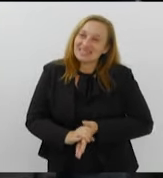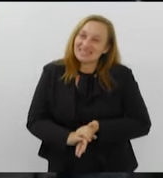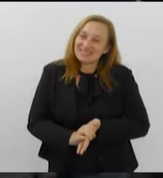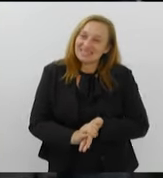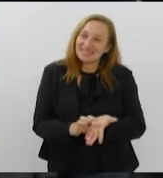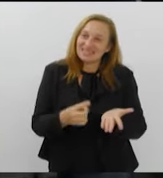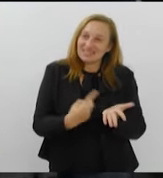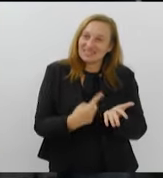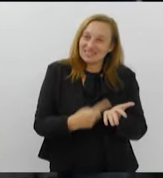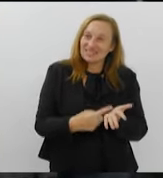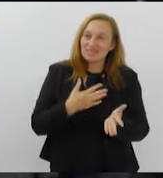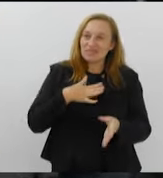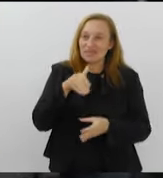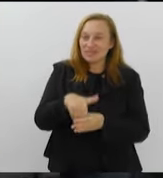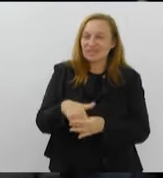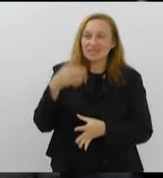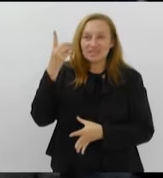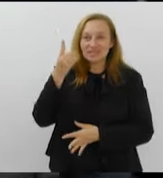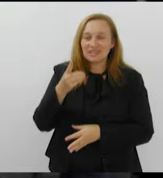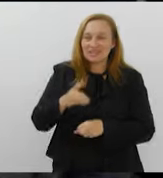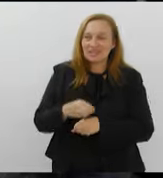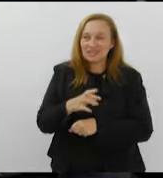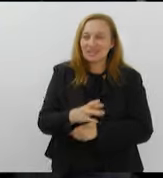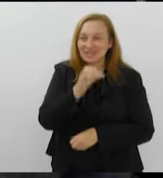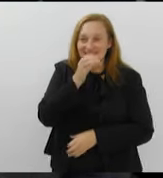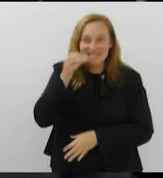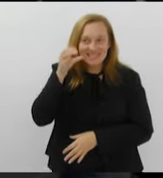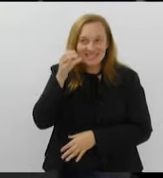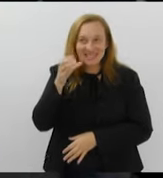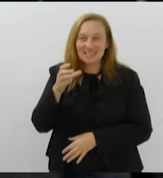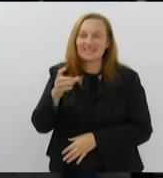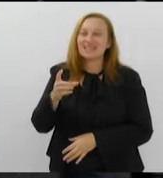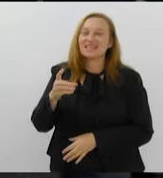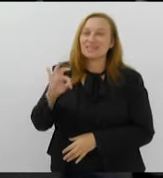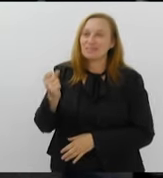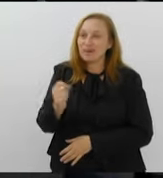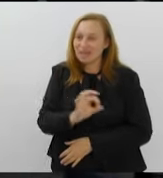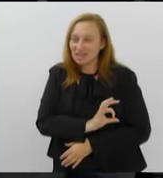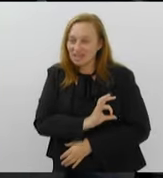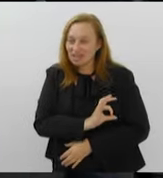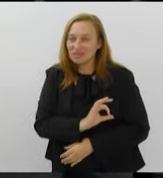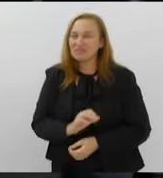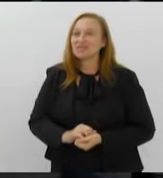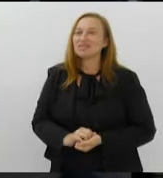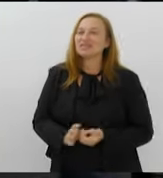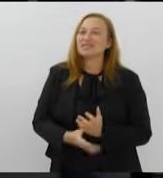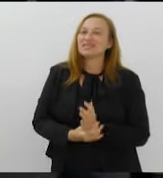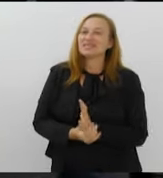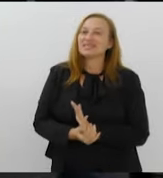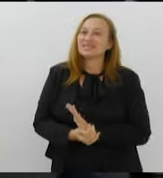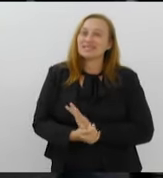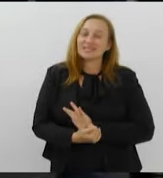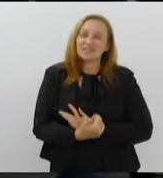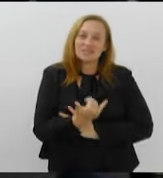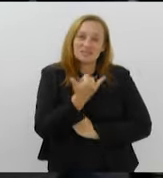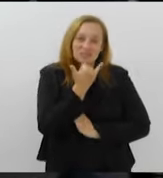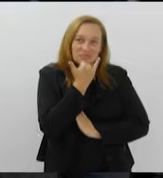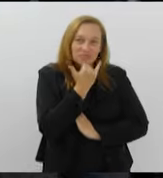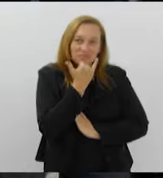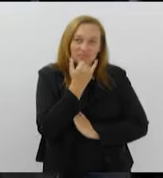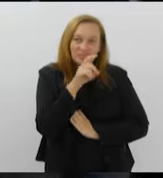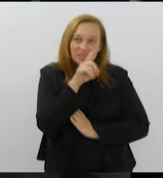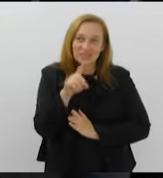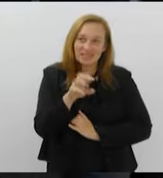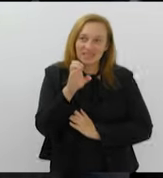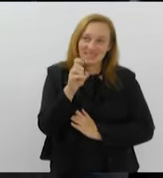meu voto vai ser na doutora Célia Jordão e na doutora Marta Rocha. Mil perdões, minha amiga Zeidan.